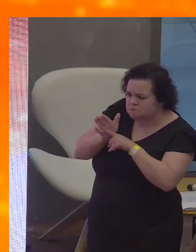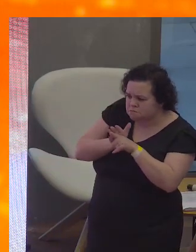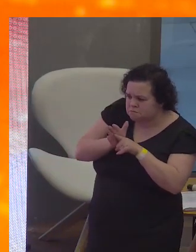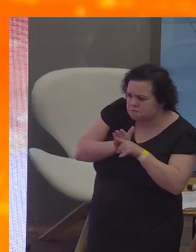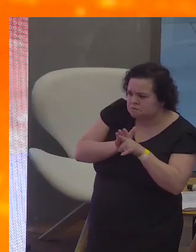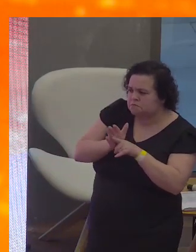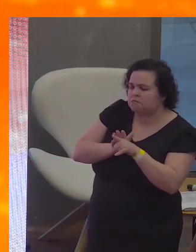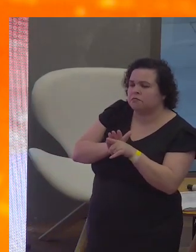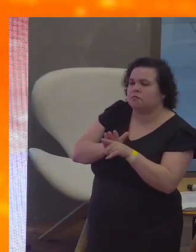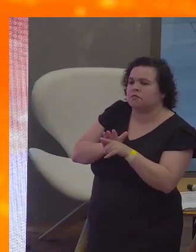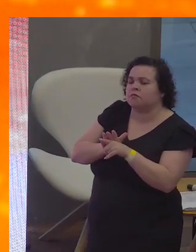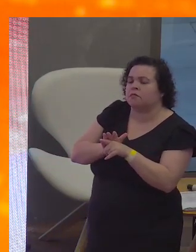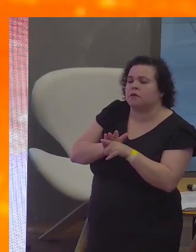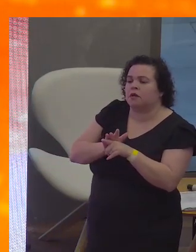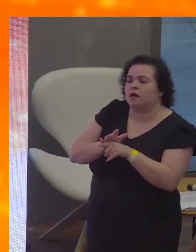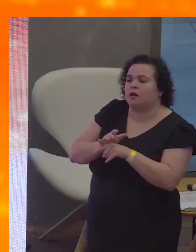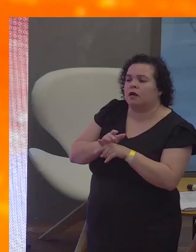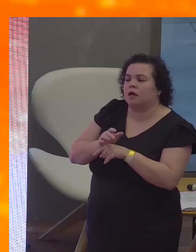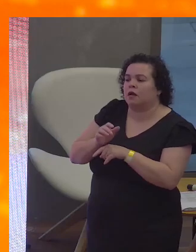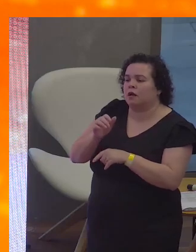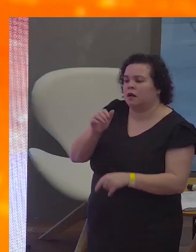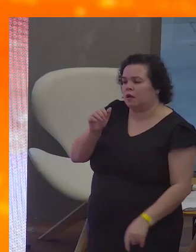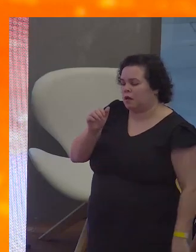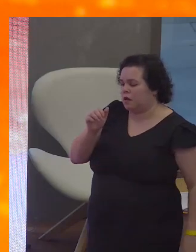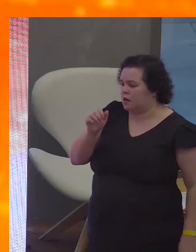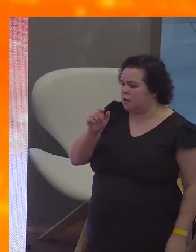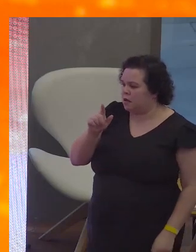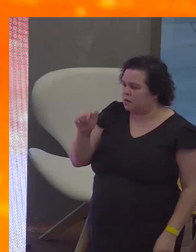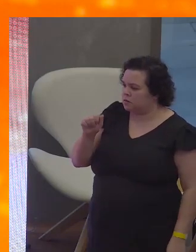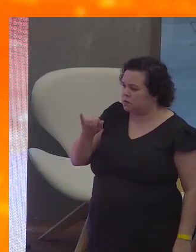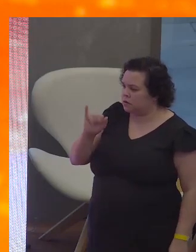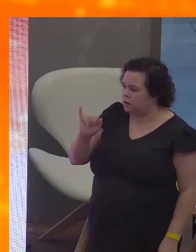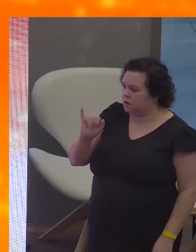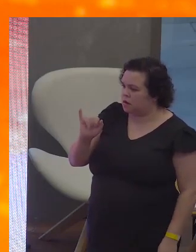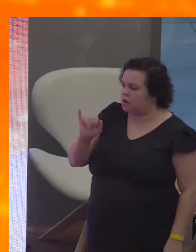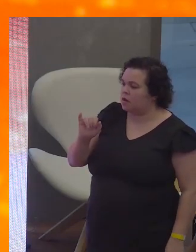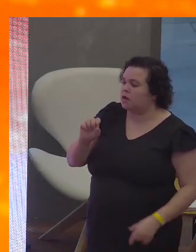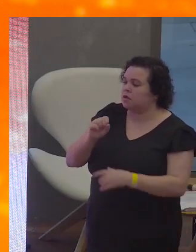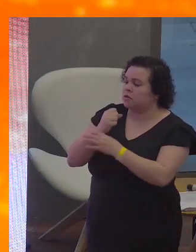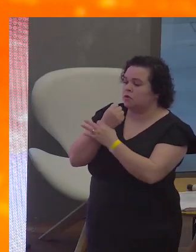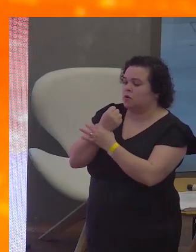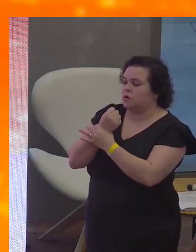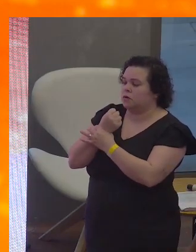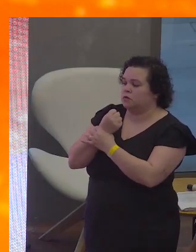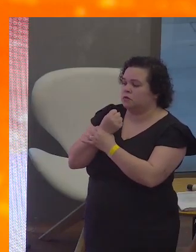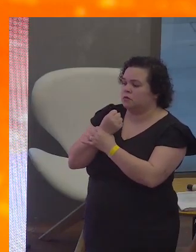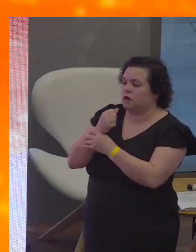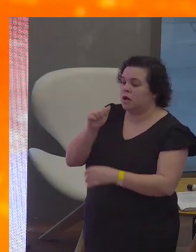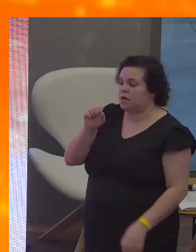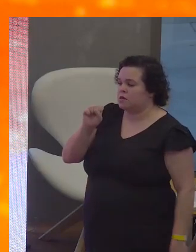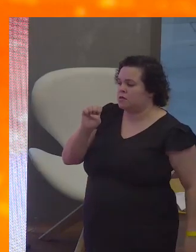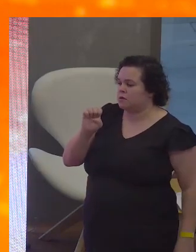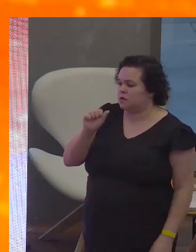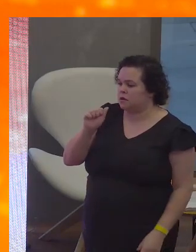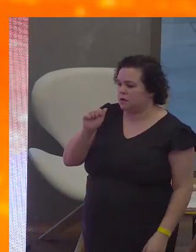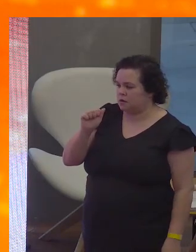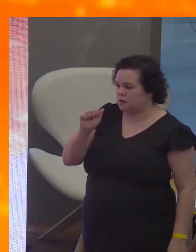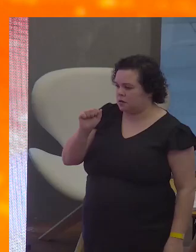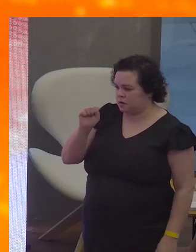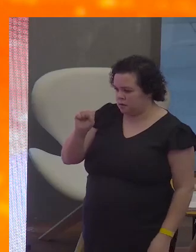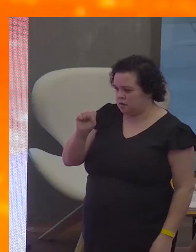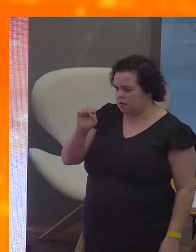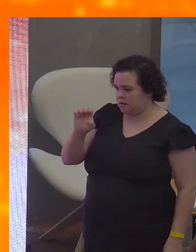aos suplementos, a ASAI, que é a Autoridade de Segurança Alimentar e Econômica, é responsável pela fiscalização. Da mesma forma